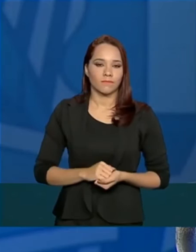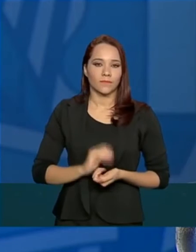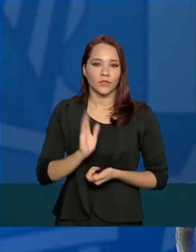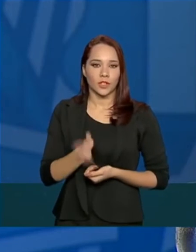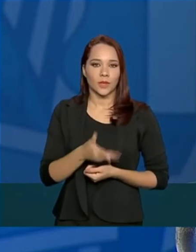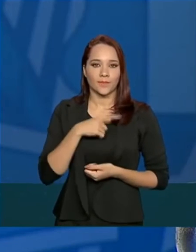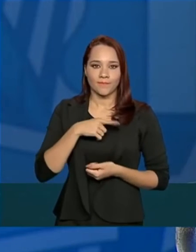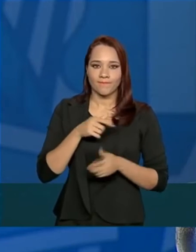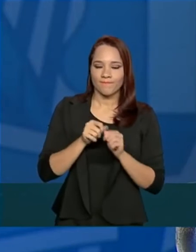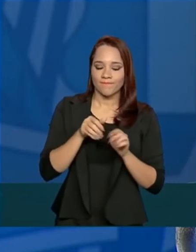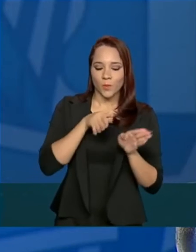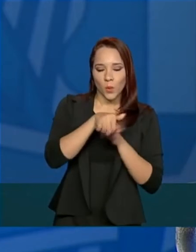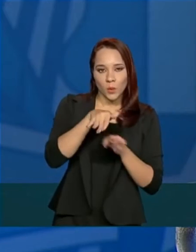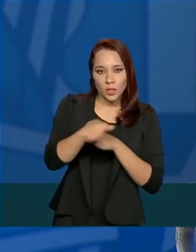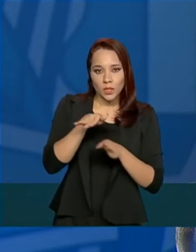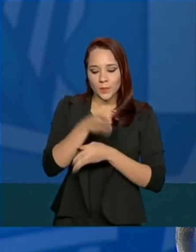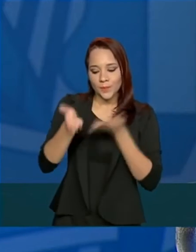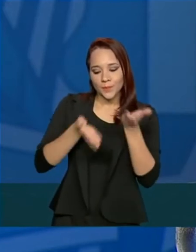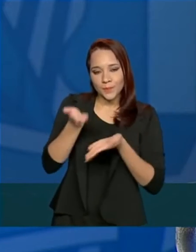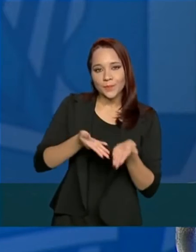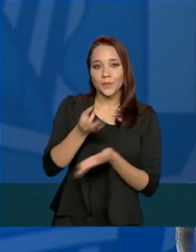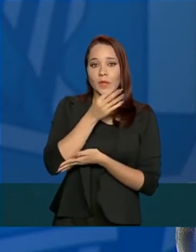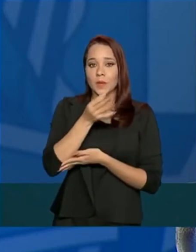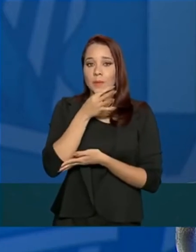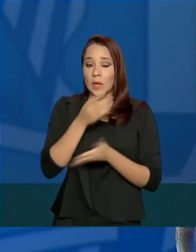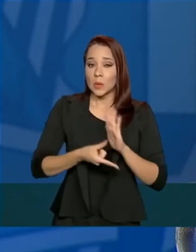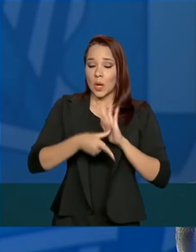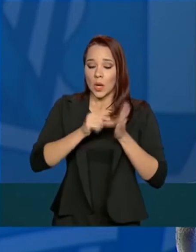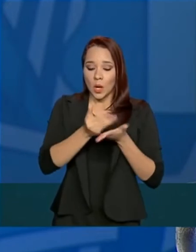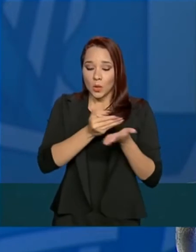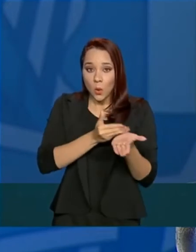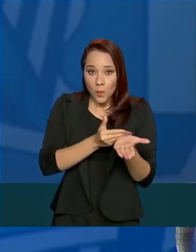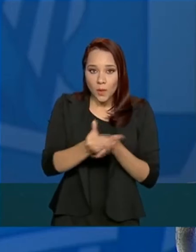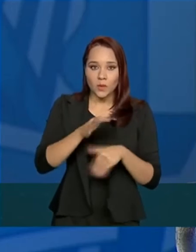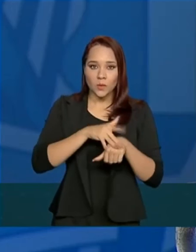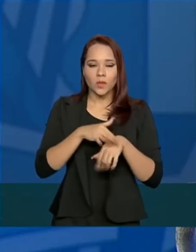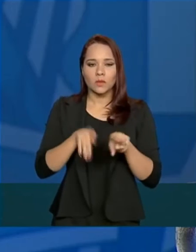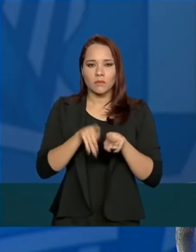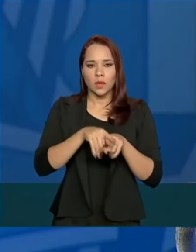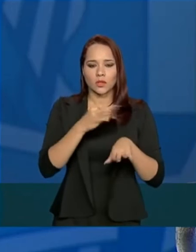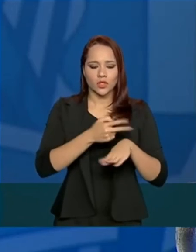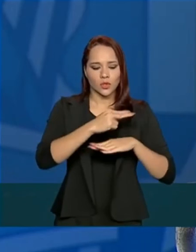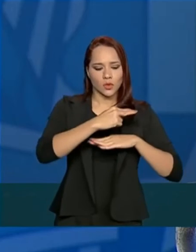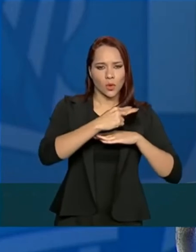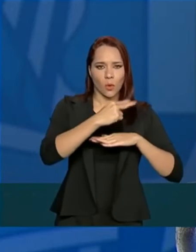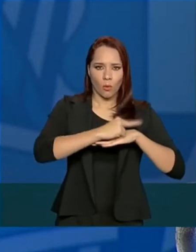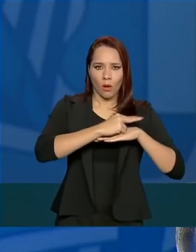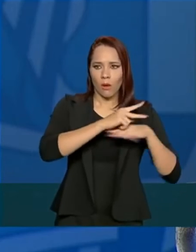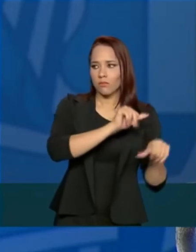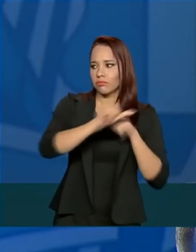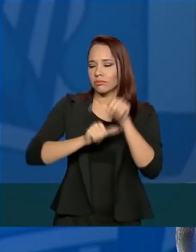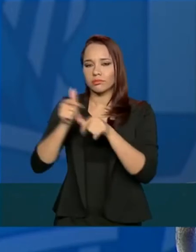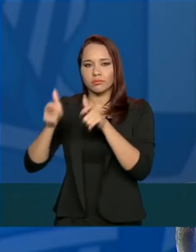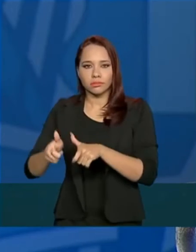emitido orientações para o tratamento medicamentoso precoce, orientações para o manejo clínico, a